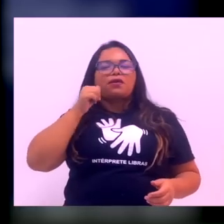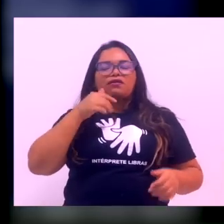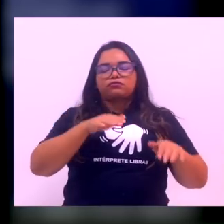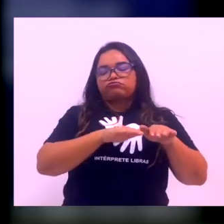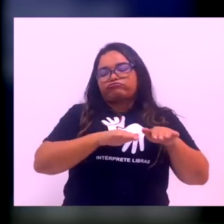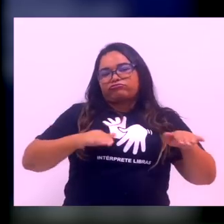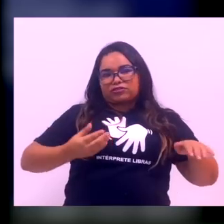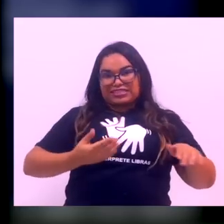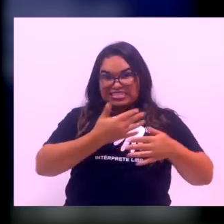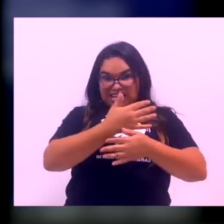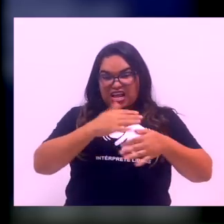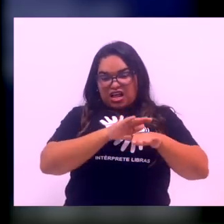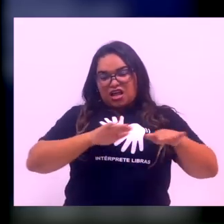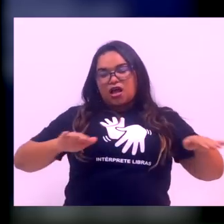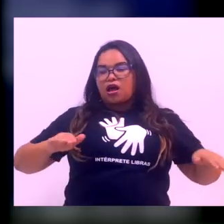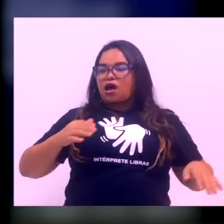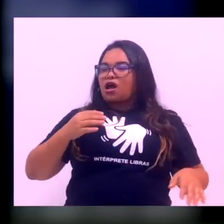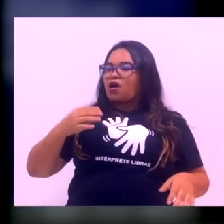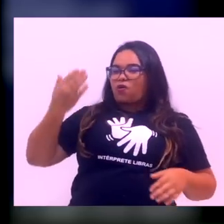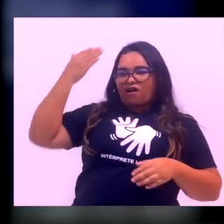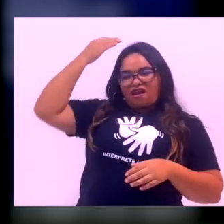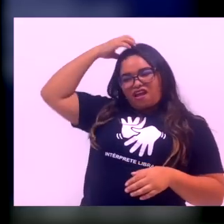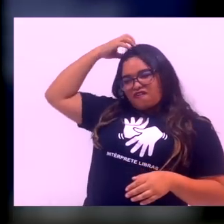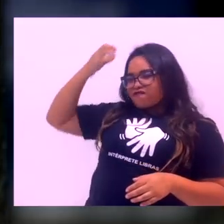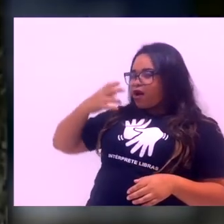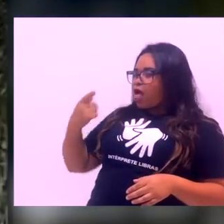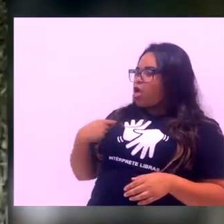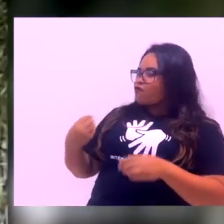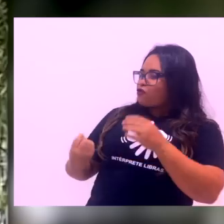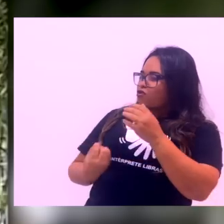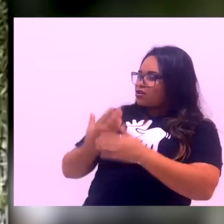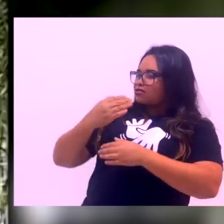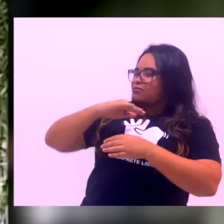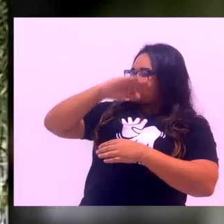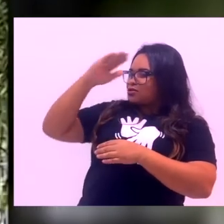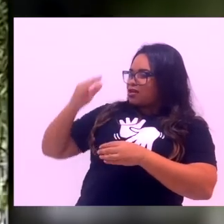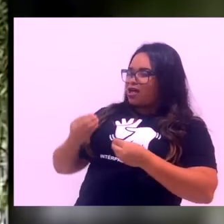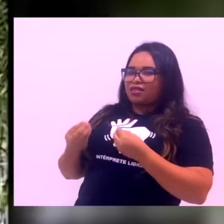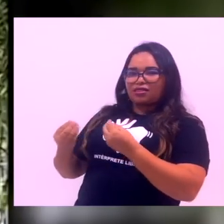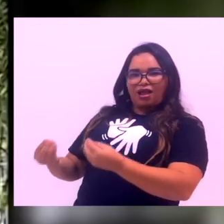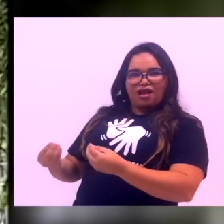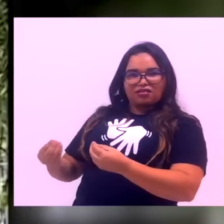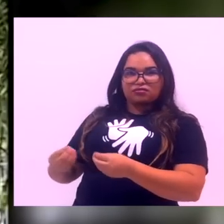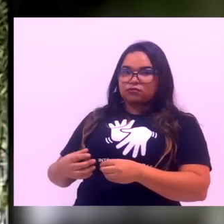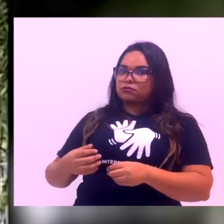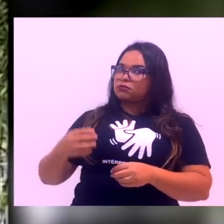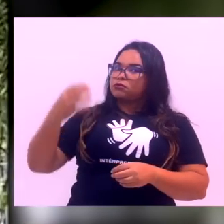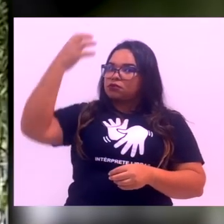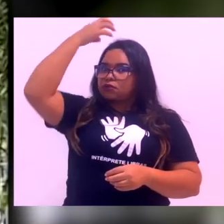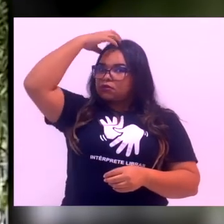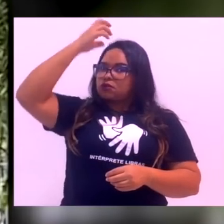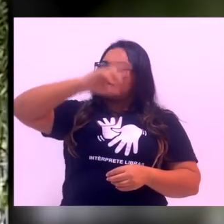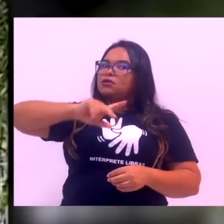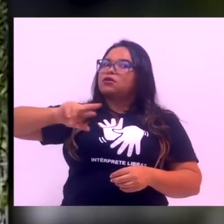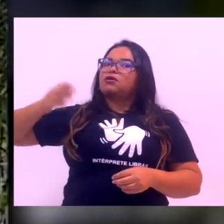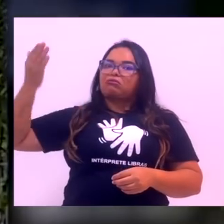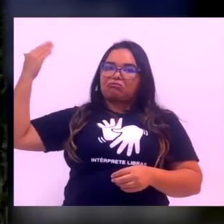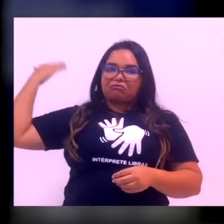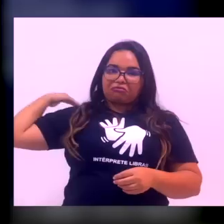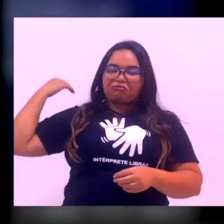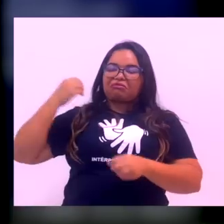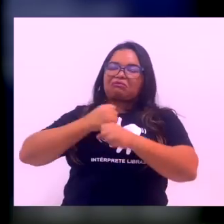montanhas, e eles viviam numa região plana. Ela não estava feliz, então ele disse para ela: eu vou construir uma montanha para